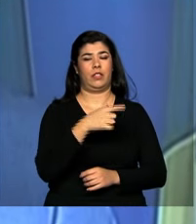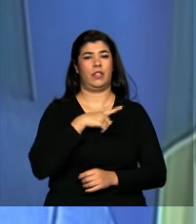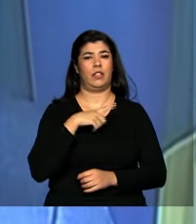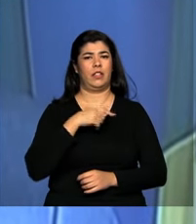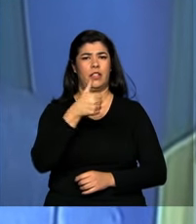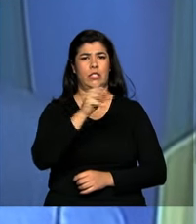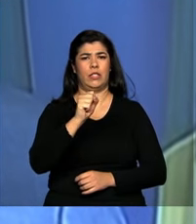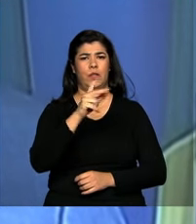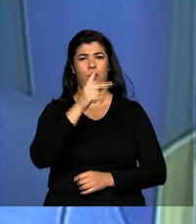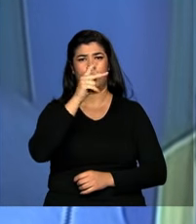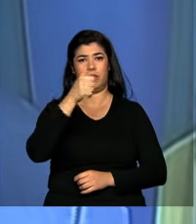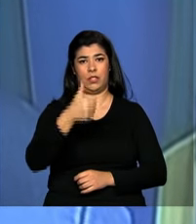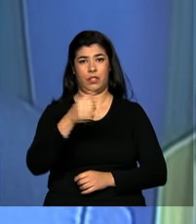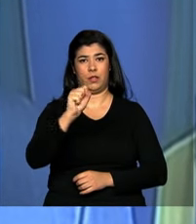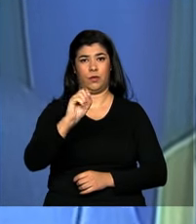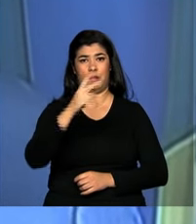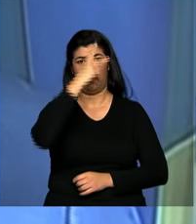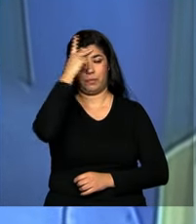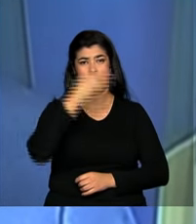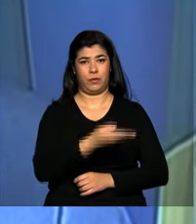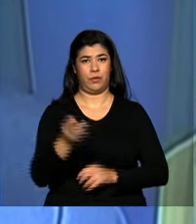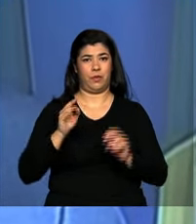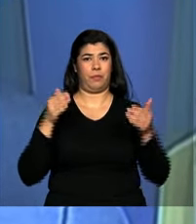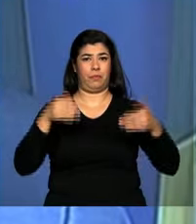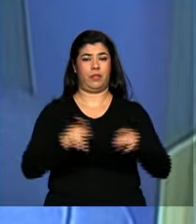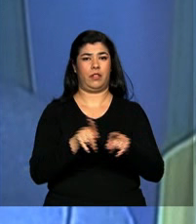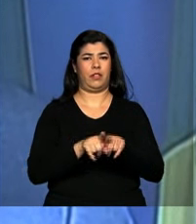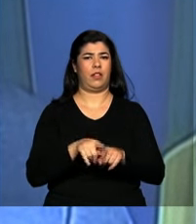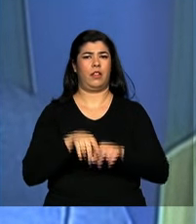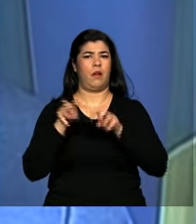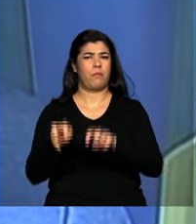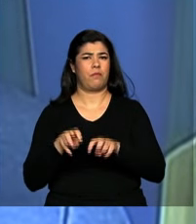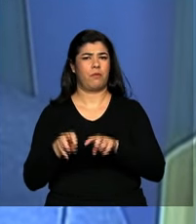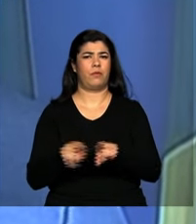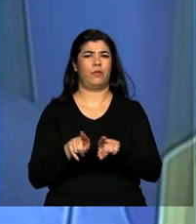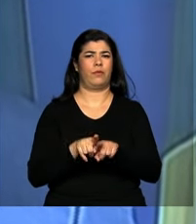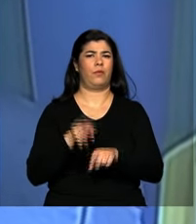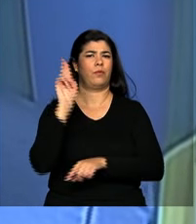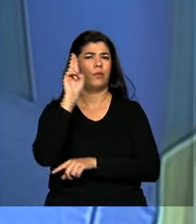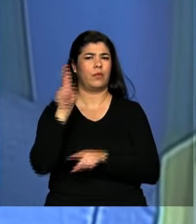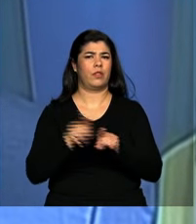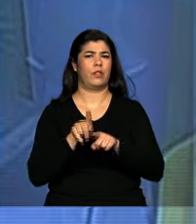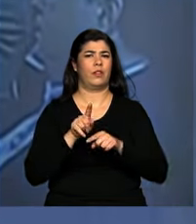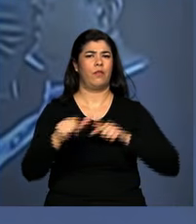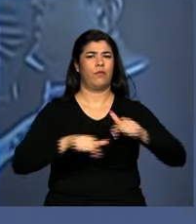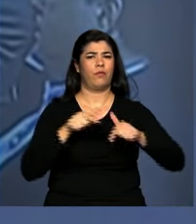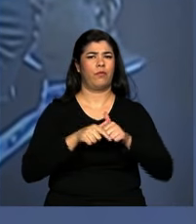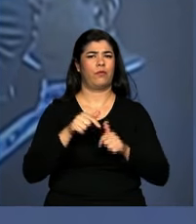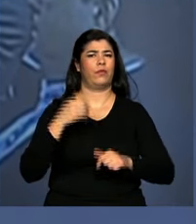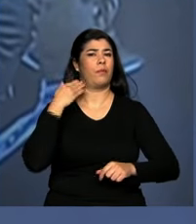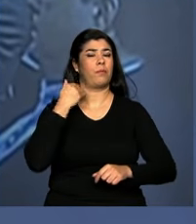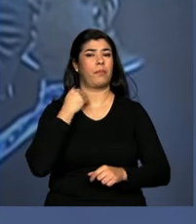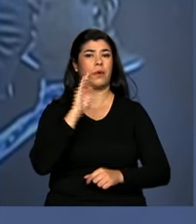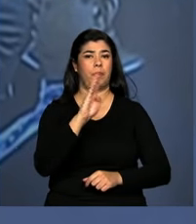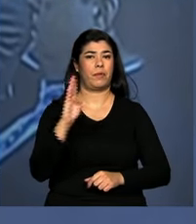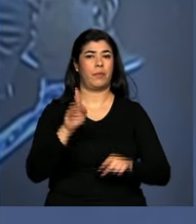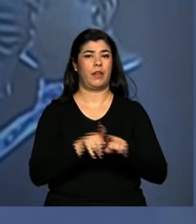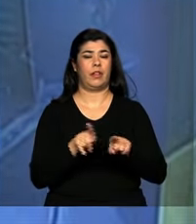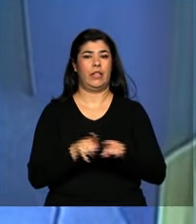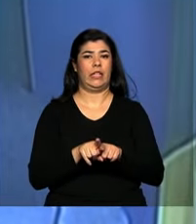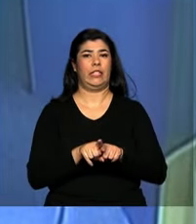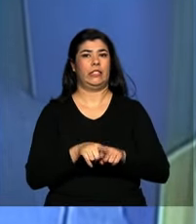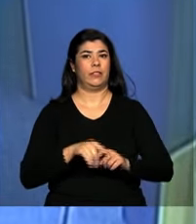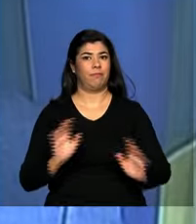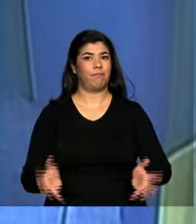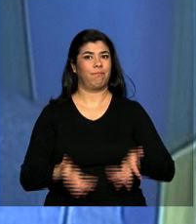80 pessoas, são produtores rurais, lideranças do setor, colaboradores do Banco do Brasil, que estão animados com as perspectivas